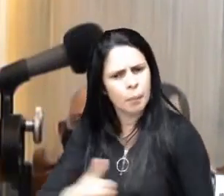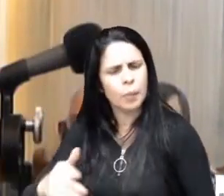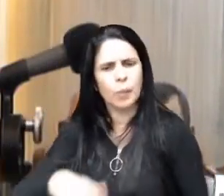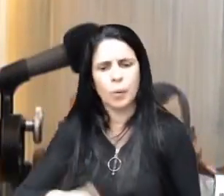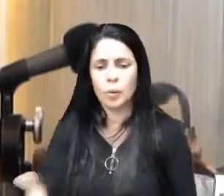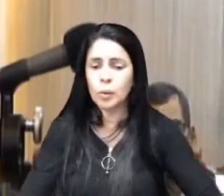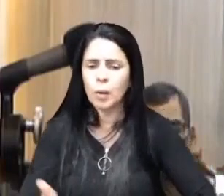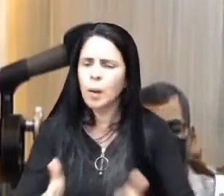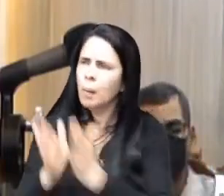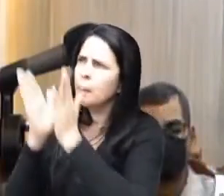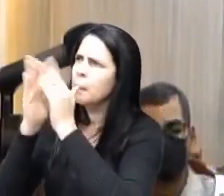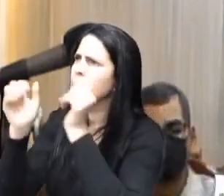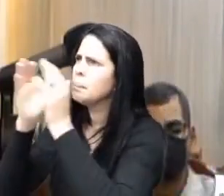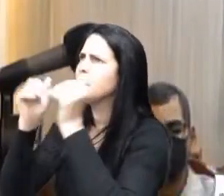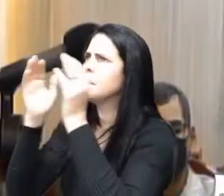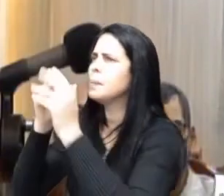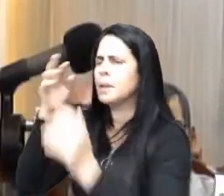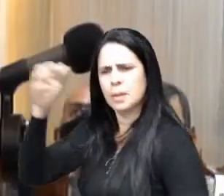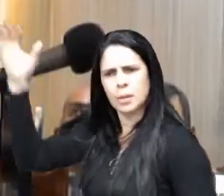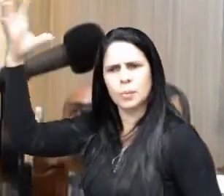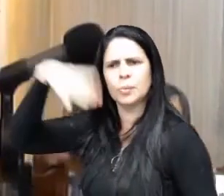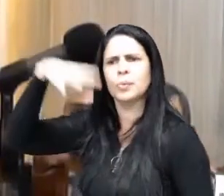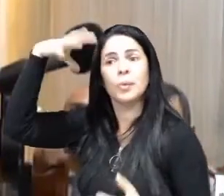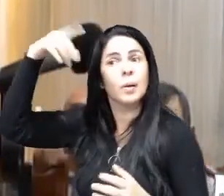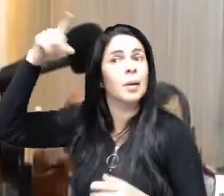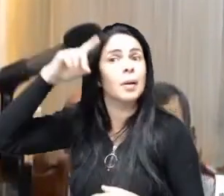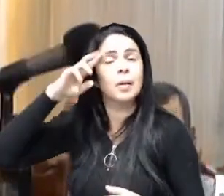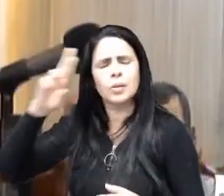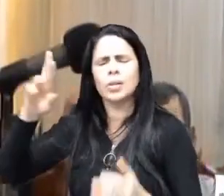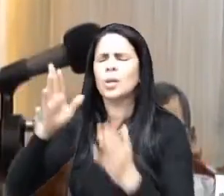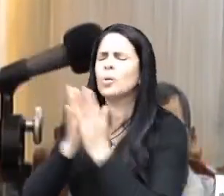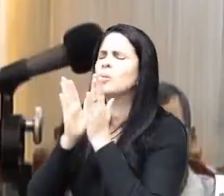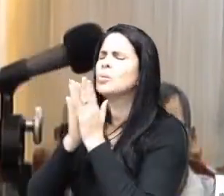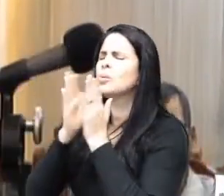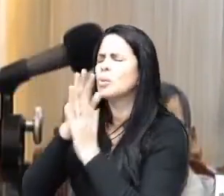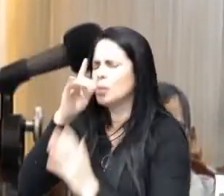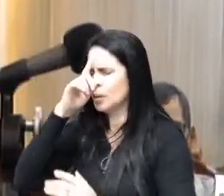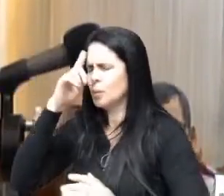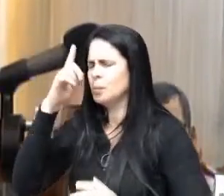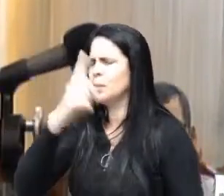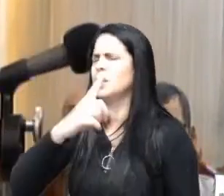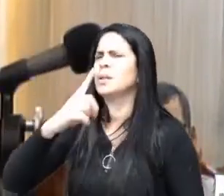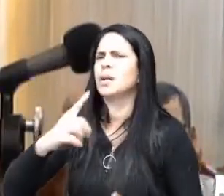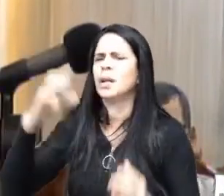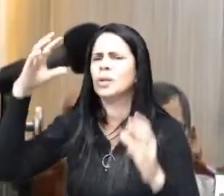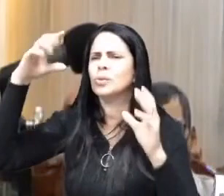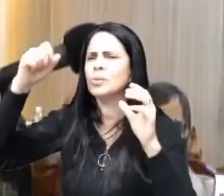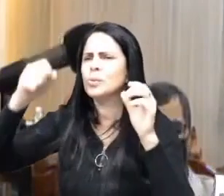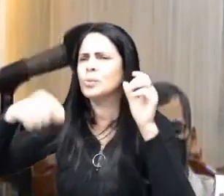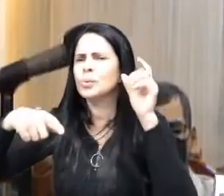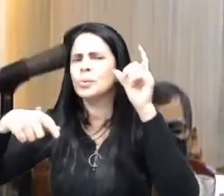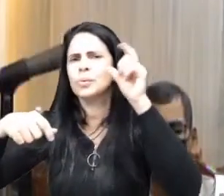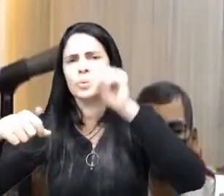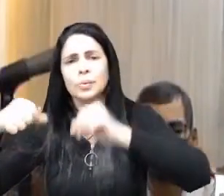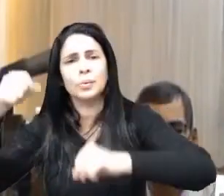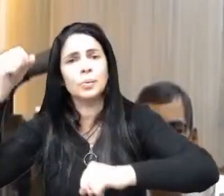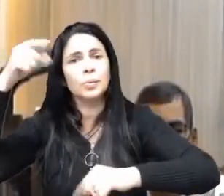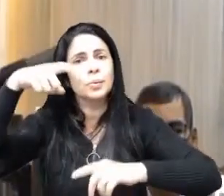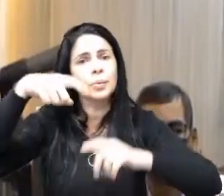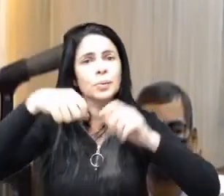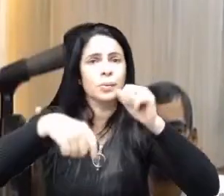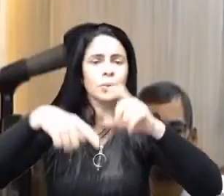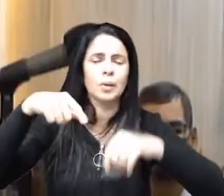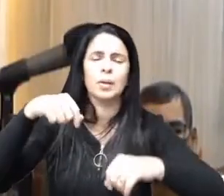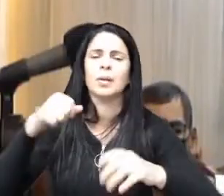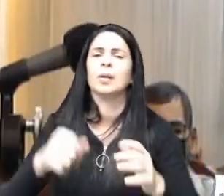chuva. Quando você orar, diga: Senhor, manda aquela chuva. Aquela chuva que Zacarias profetizou. Pedi